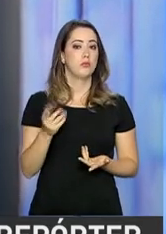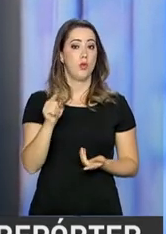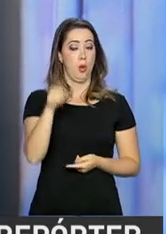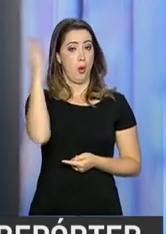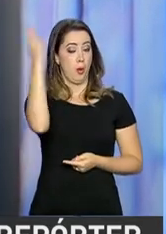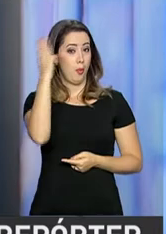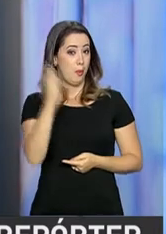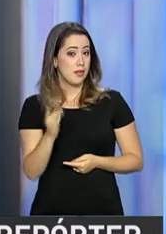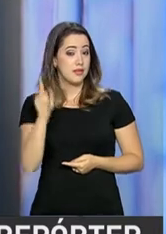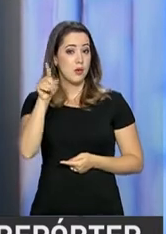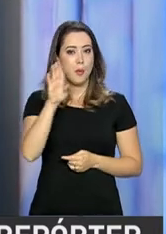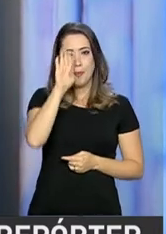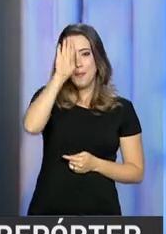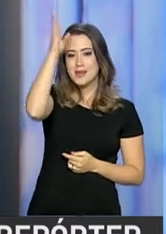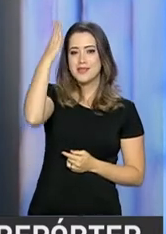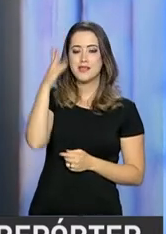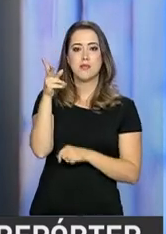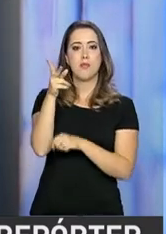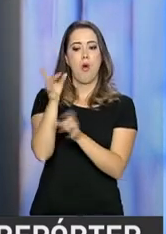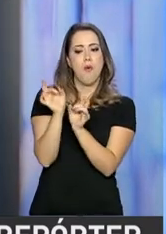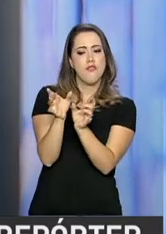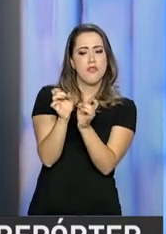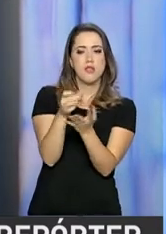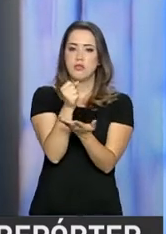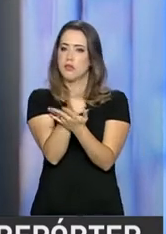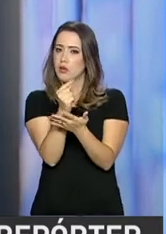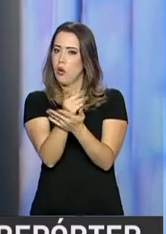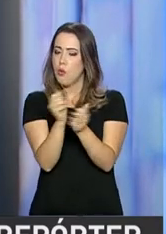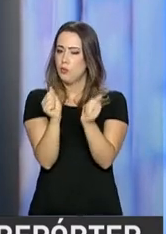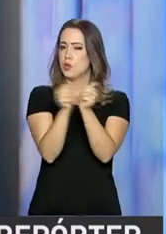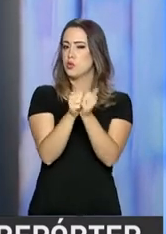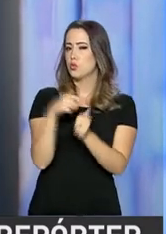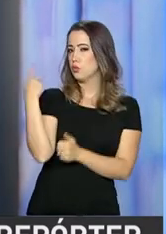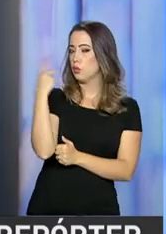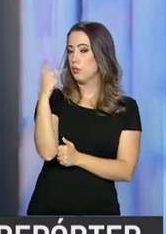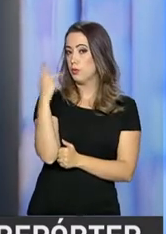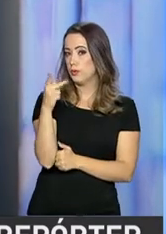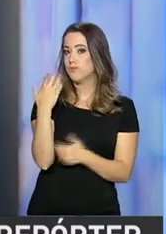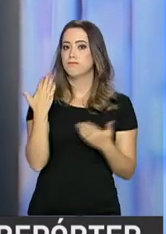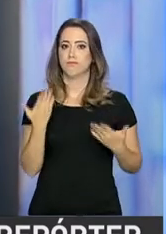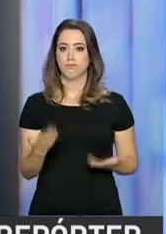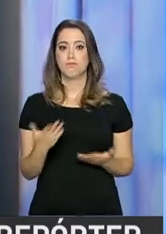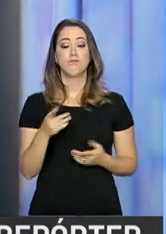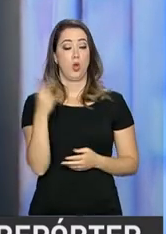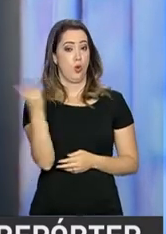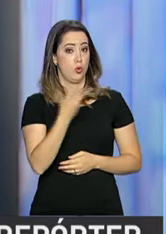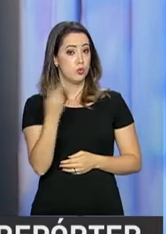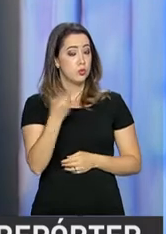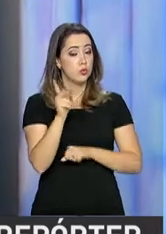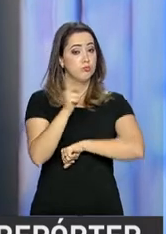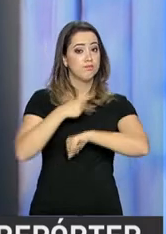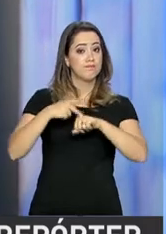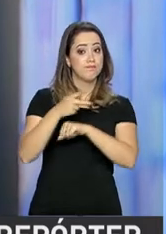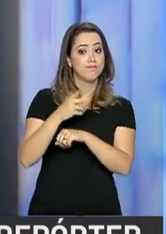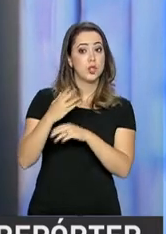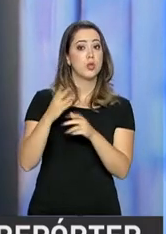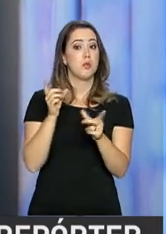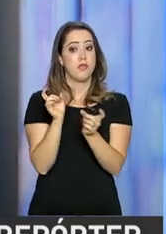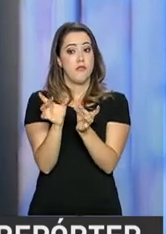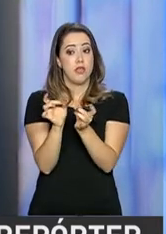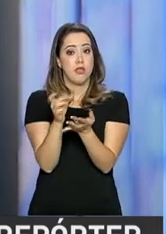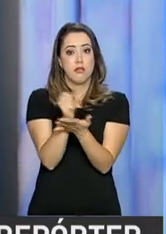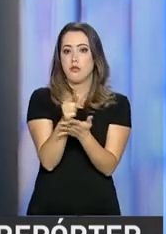é o principal parceiro econômico do paraguai só no ano passado o comércio entre os dois países chegou a 1 bilhão